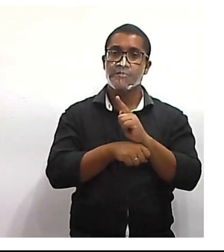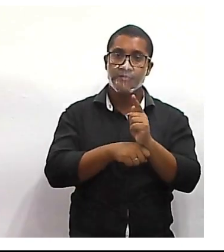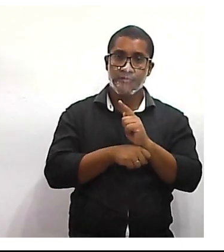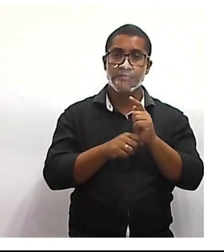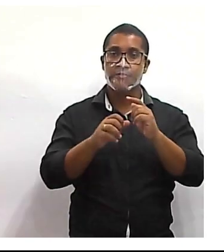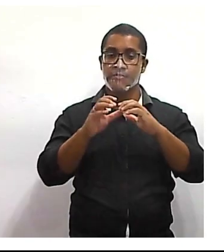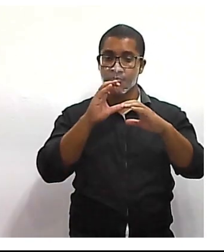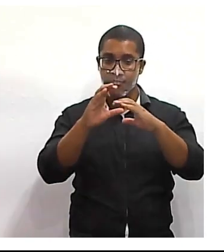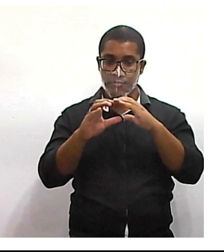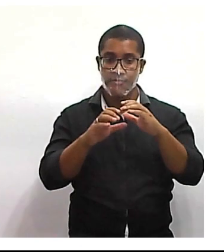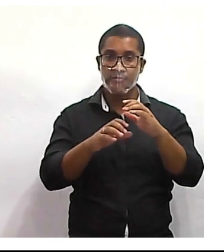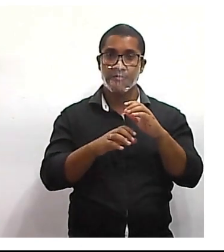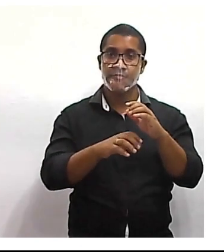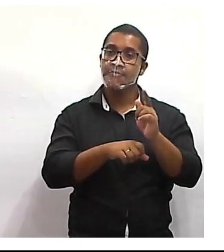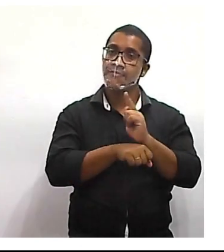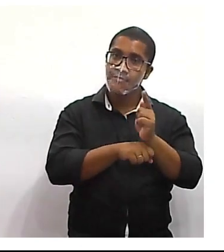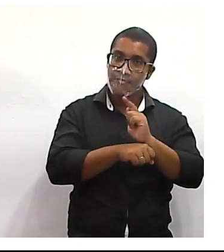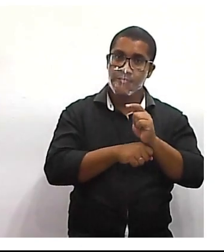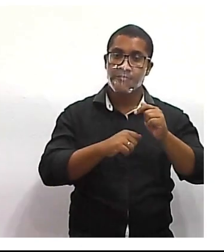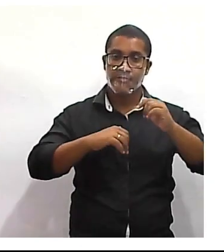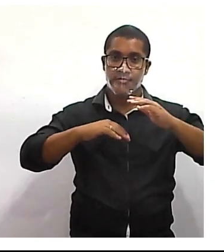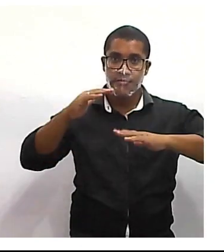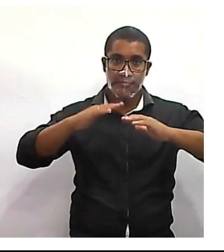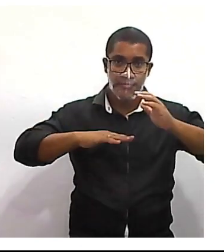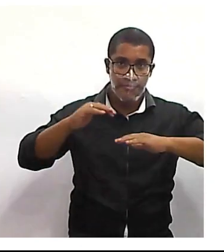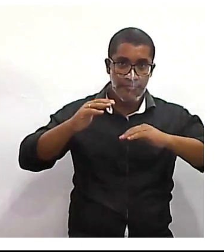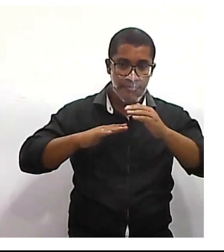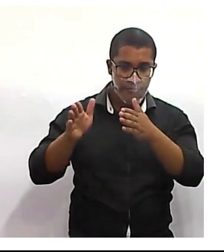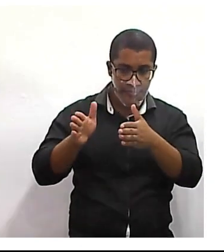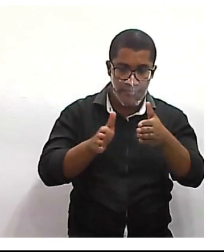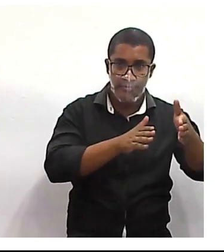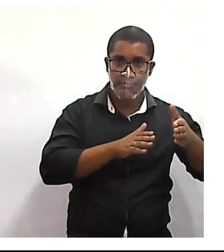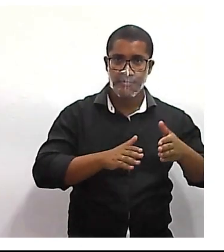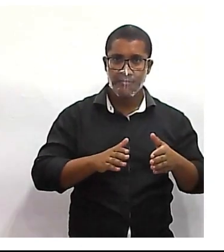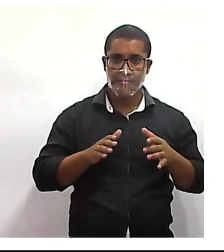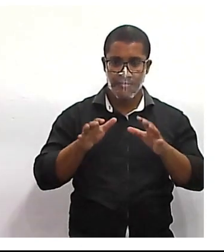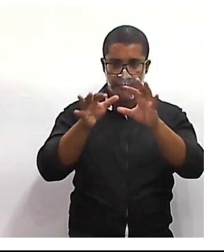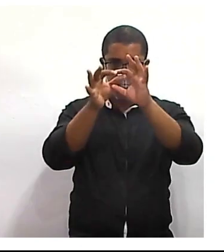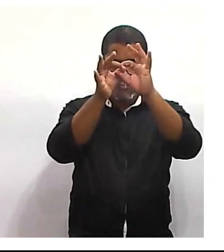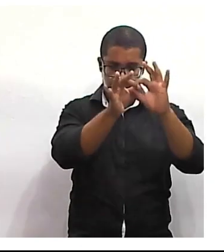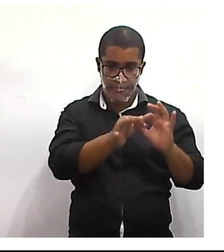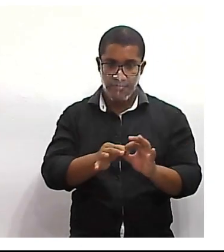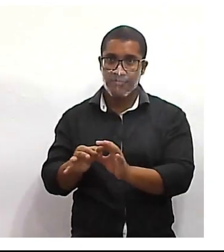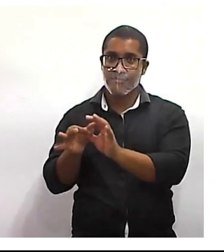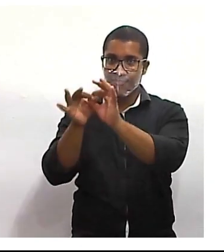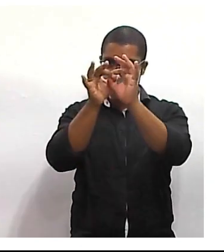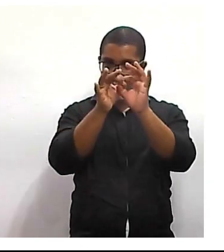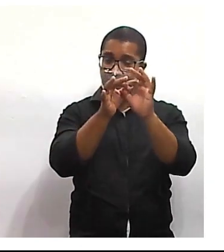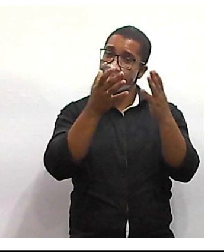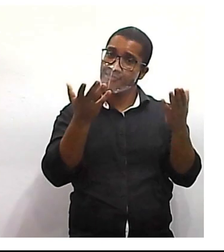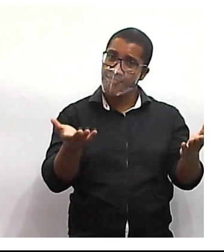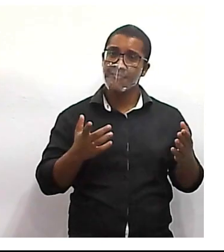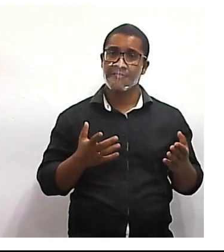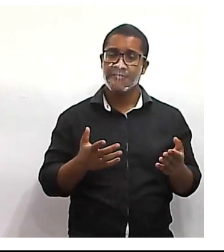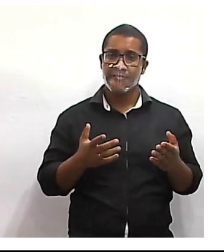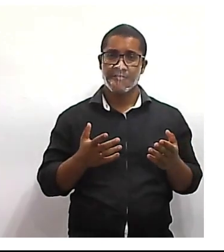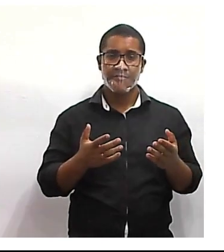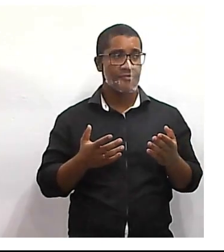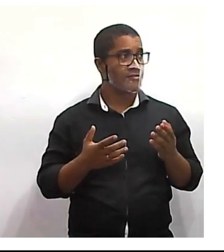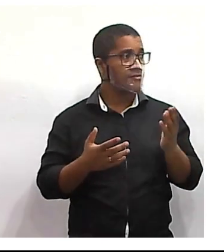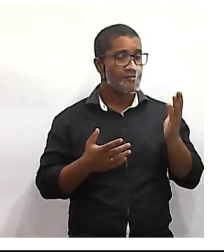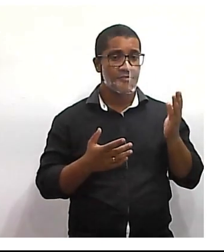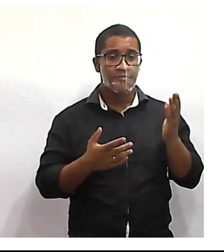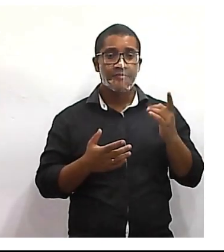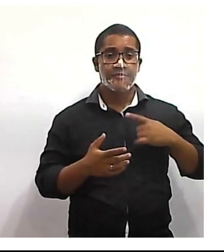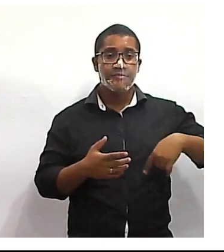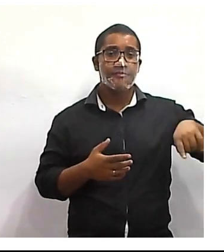dos processos. Então, vocês vejam que fecha aquele ciclo, né? E, para isso, nós vamos